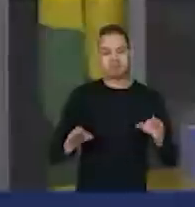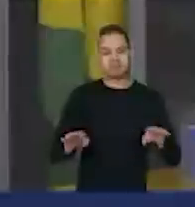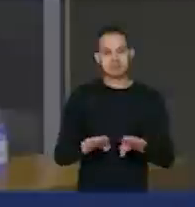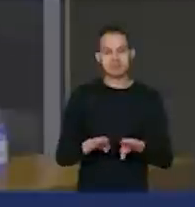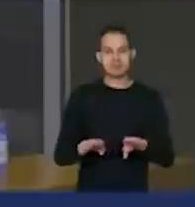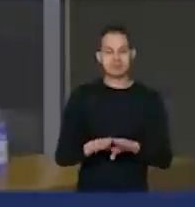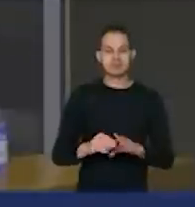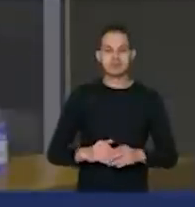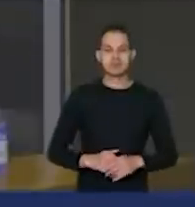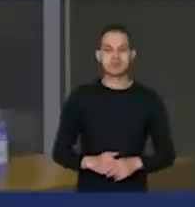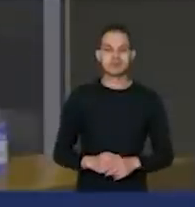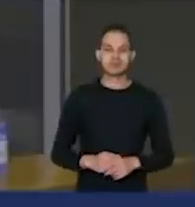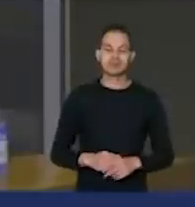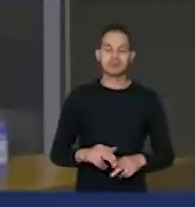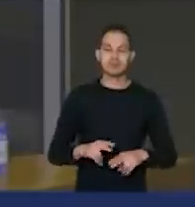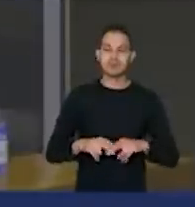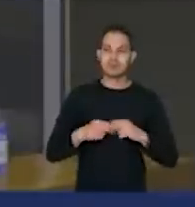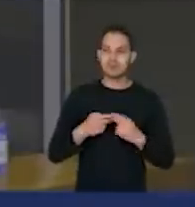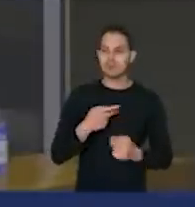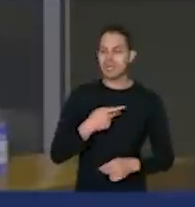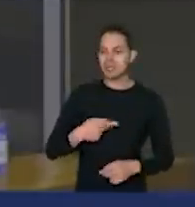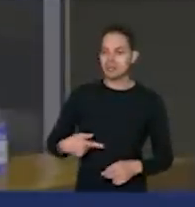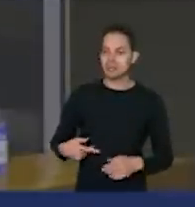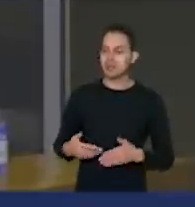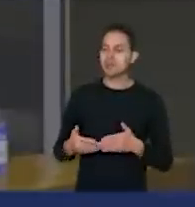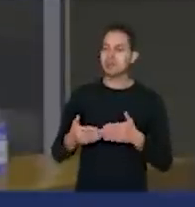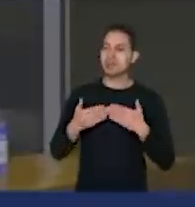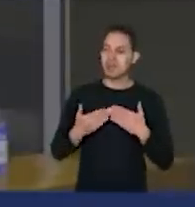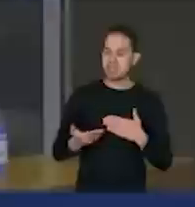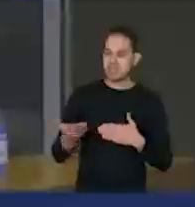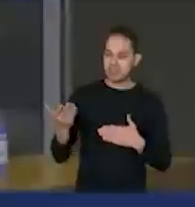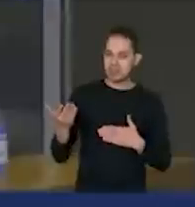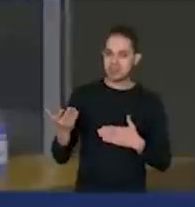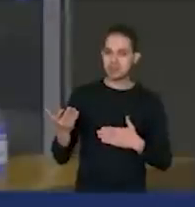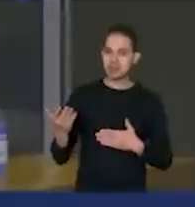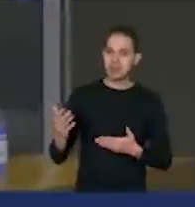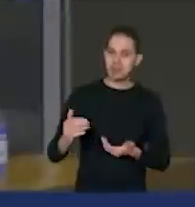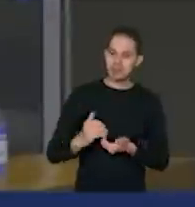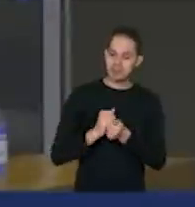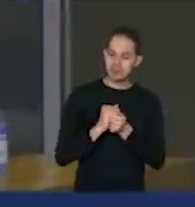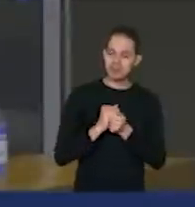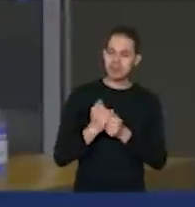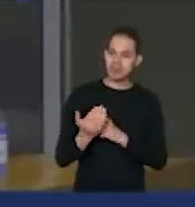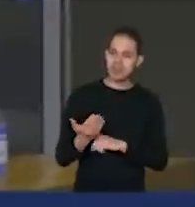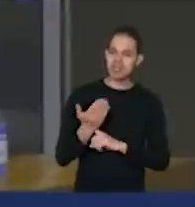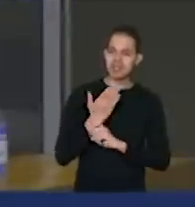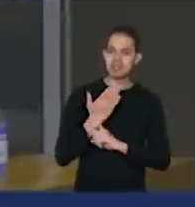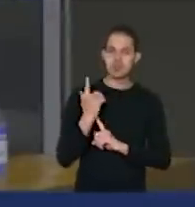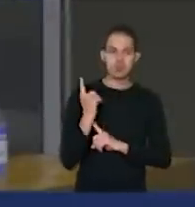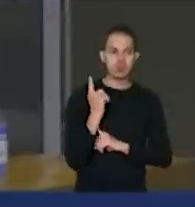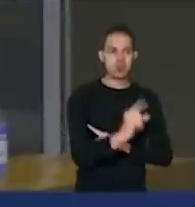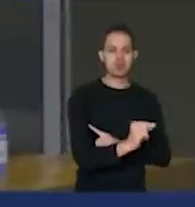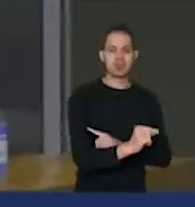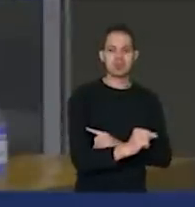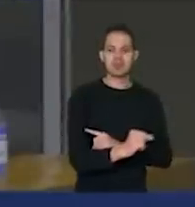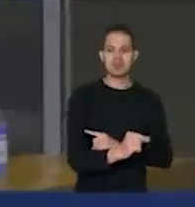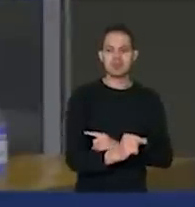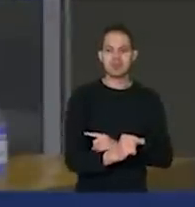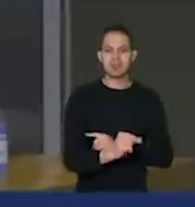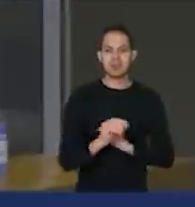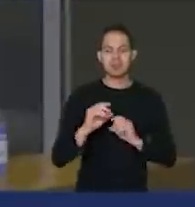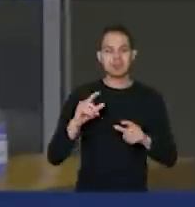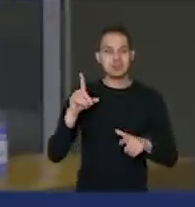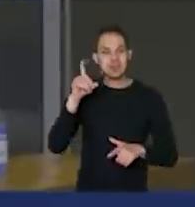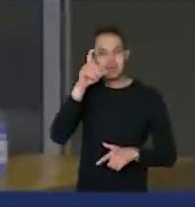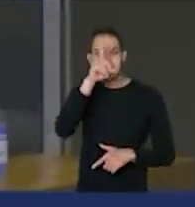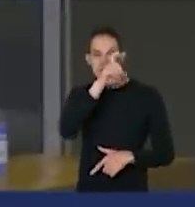isso, presidente, eu peço a Vossa Excelência que me dê a mão para fugir desta terrível escuridão em que nosso processo